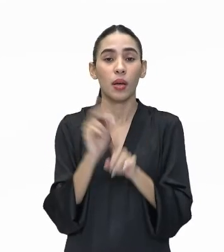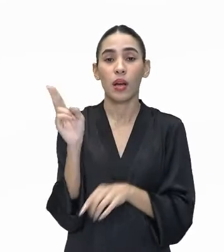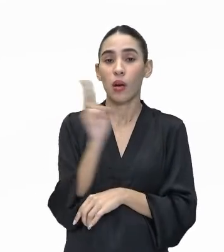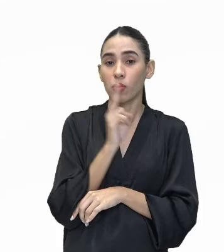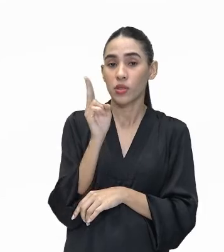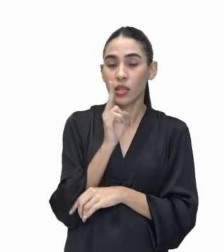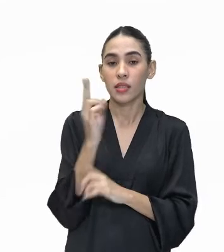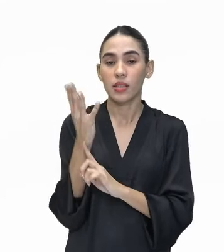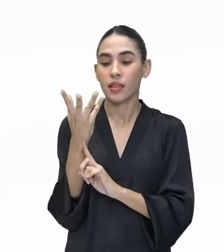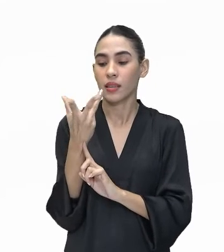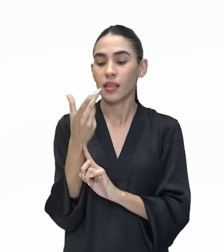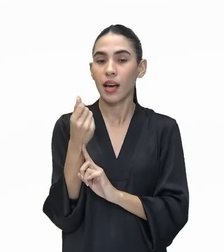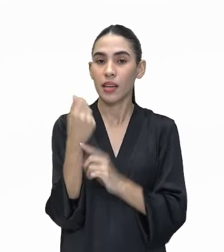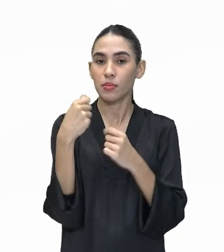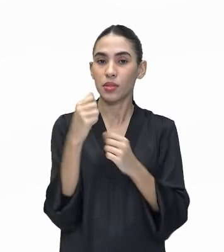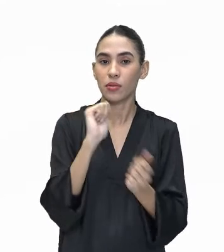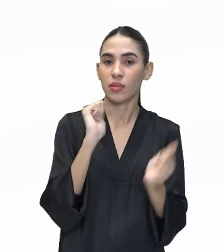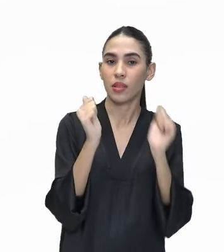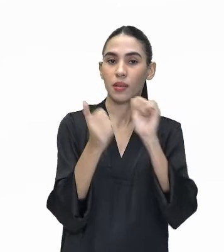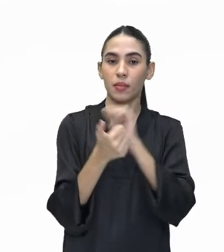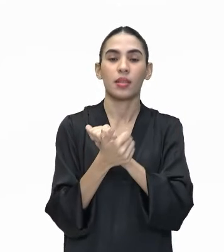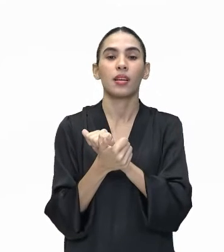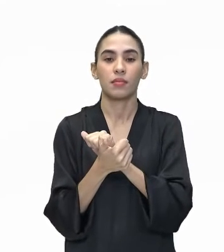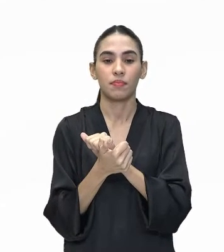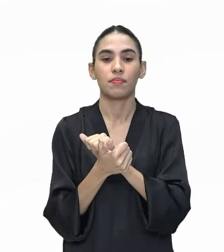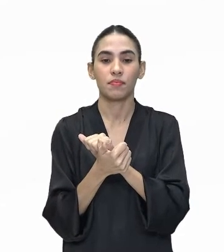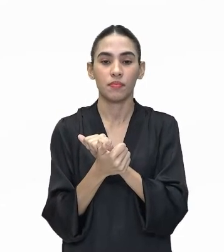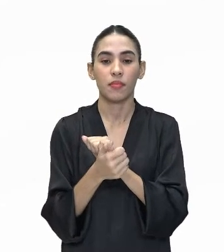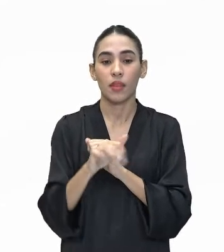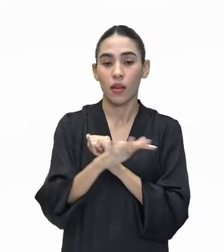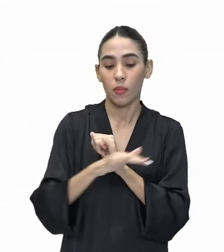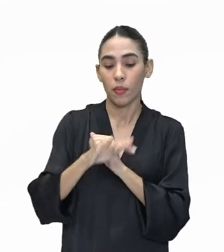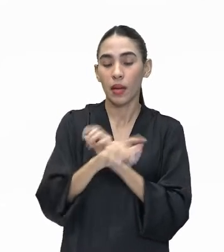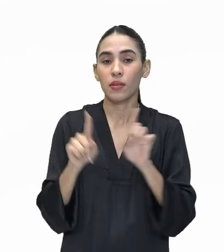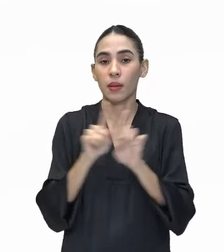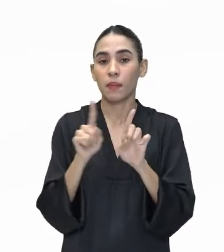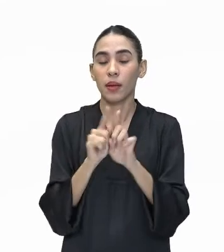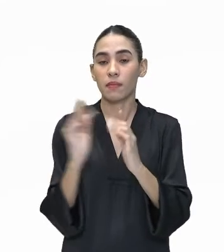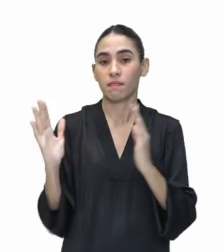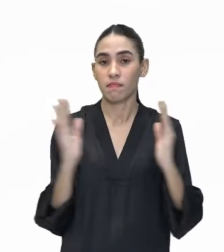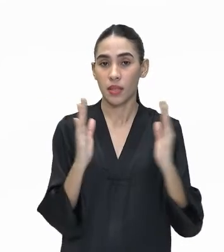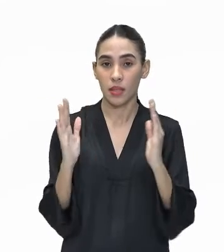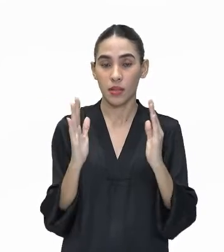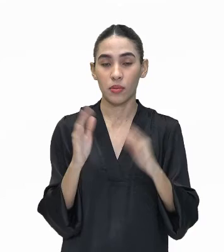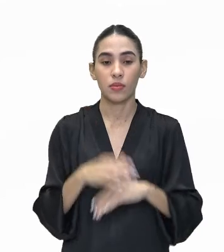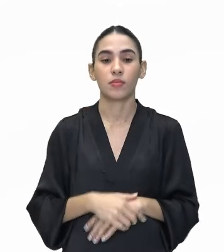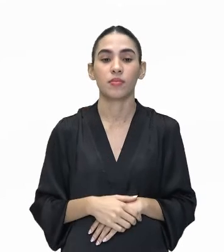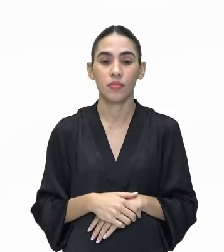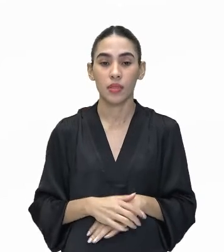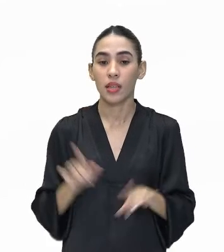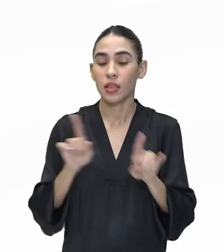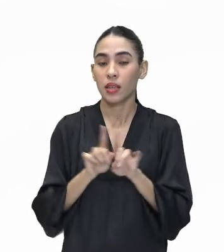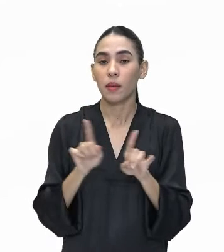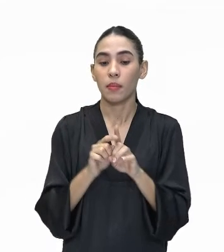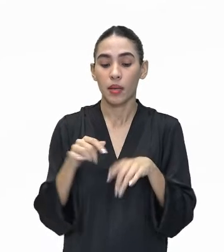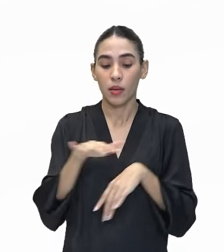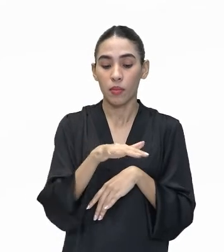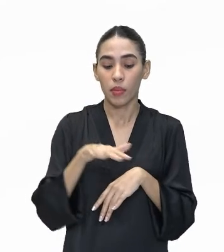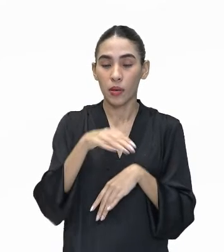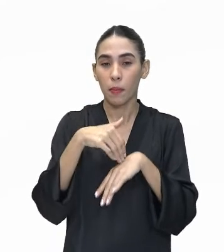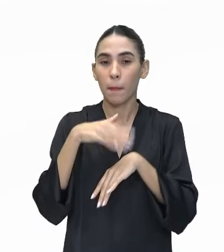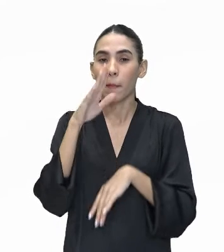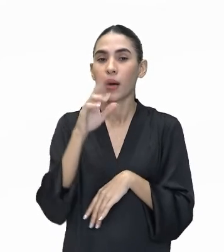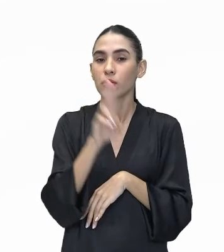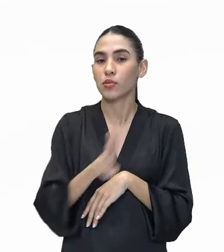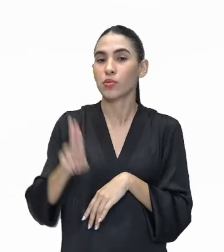da arte de adaptar-se ao meio e ao seu tempo, além de se tornar um meio mais acessível